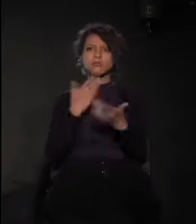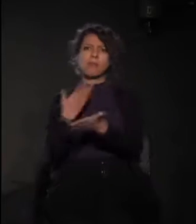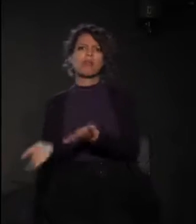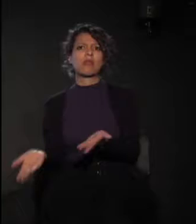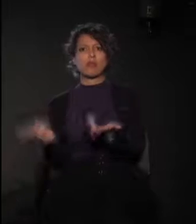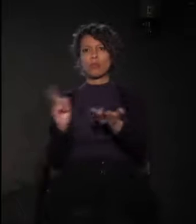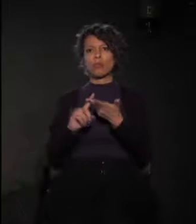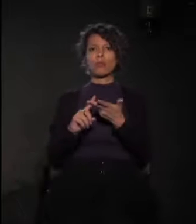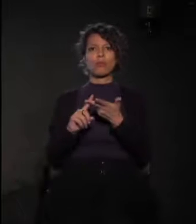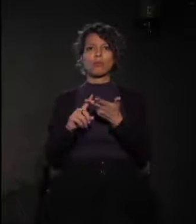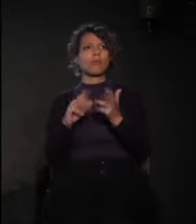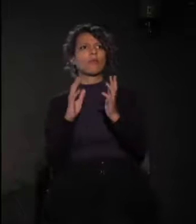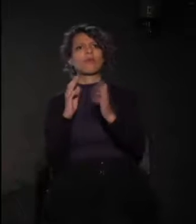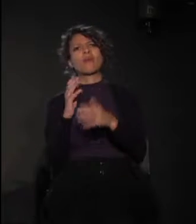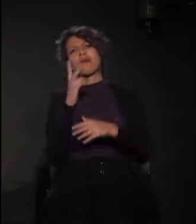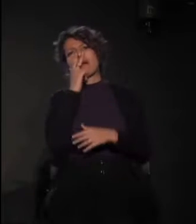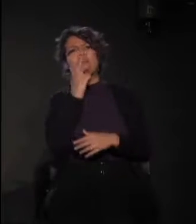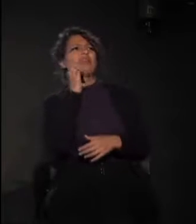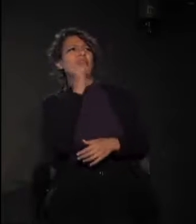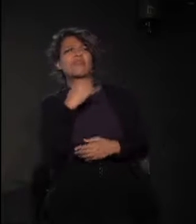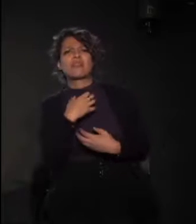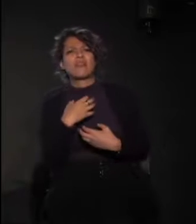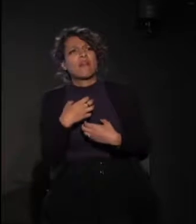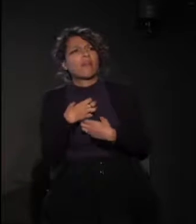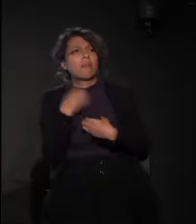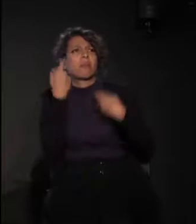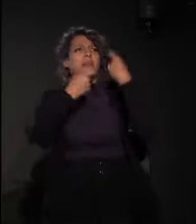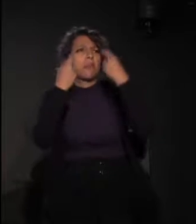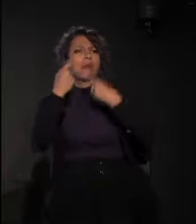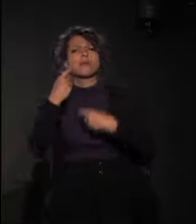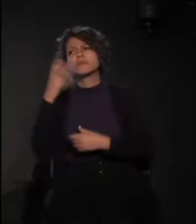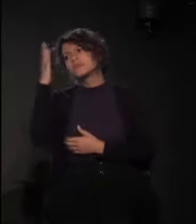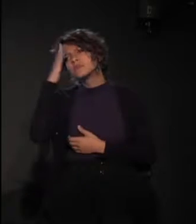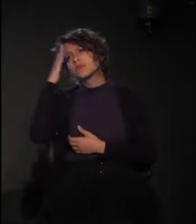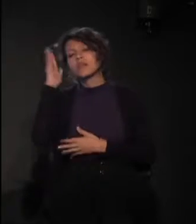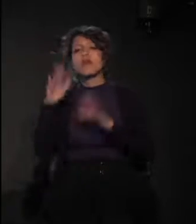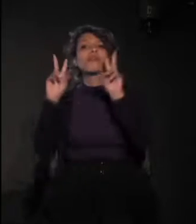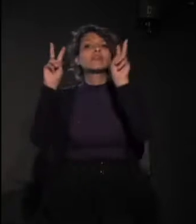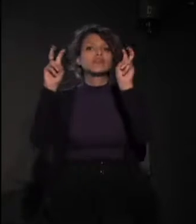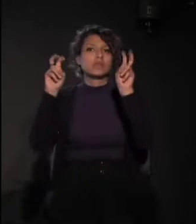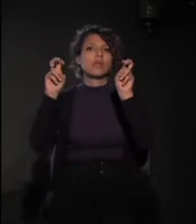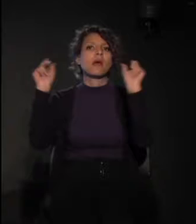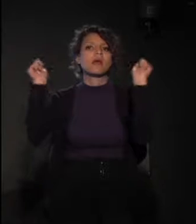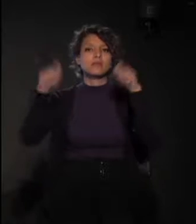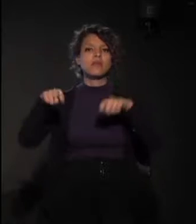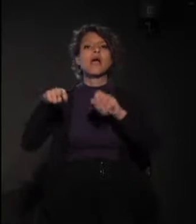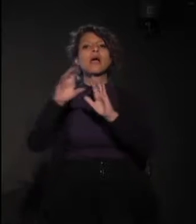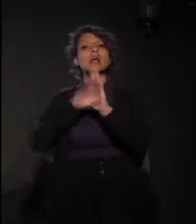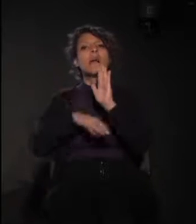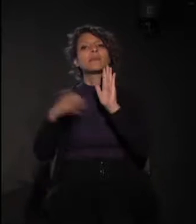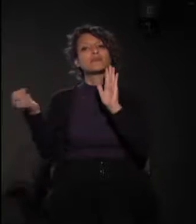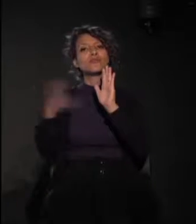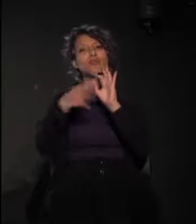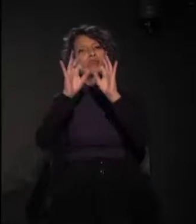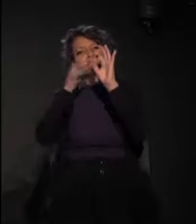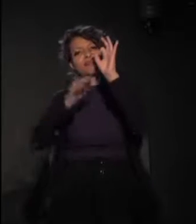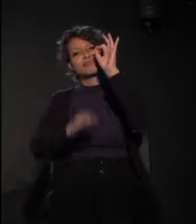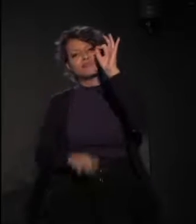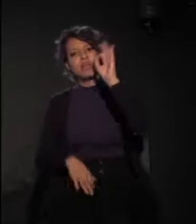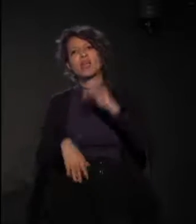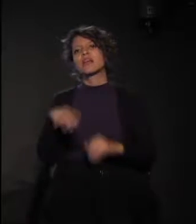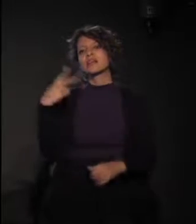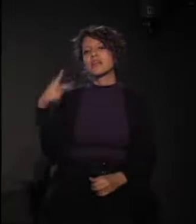vitória não seja sentimental eu sair disso mas o tema poderia render um capítulo do novo livro de calvino oliva que é